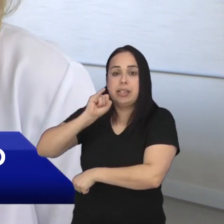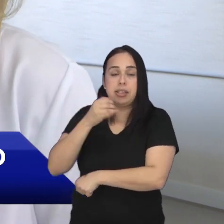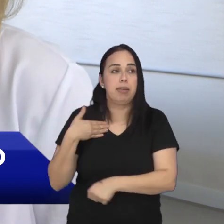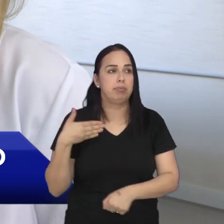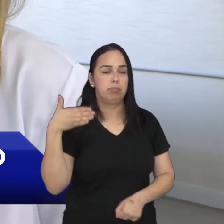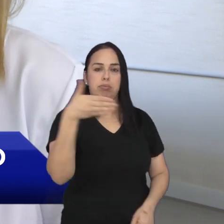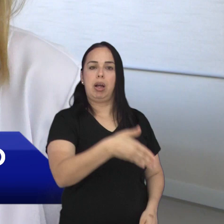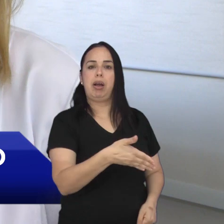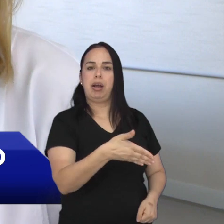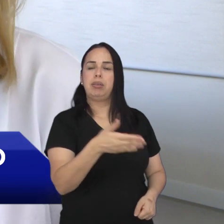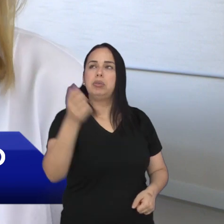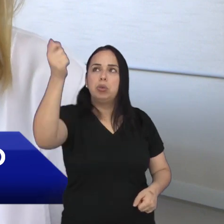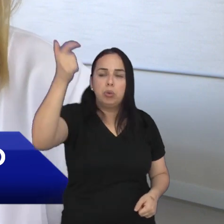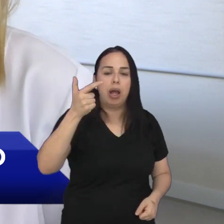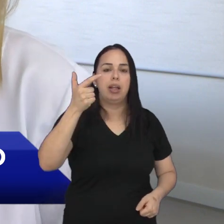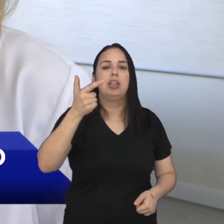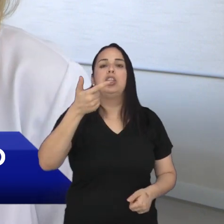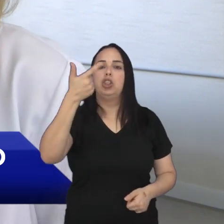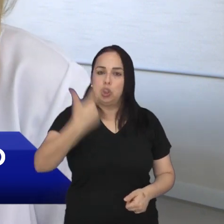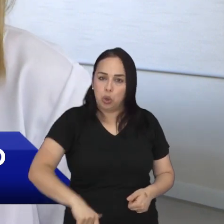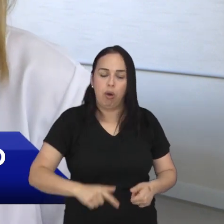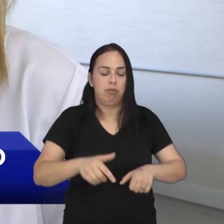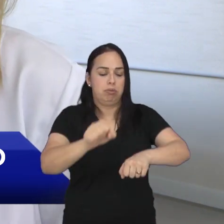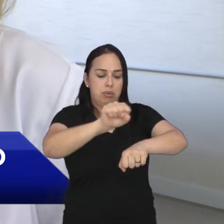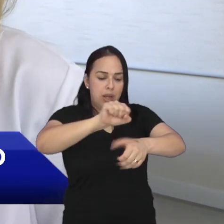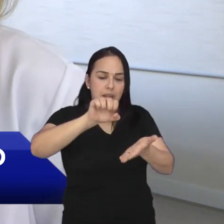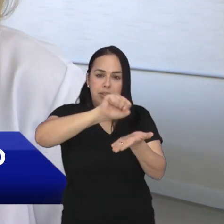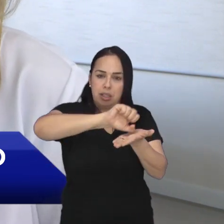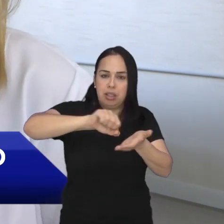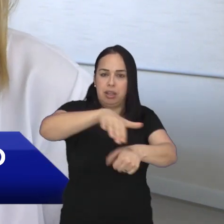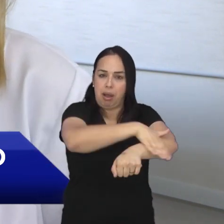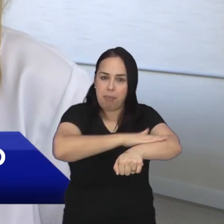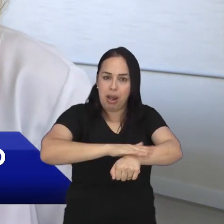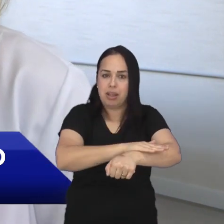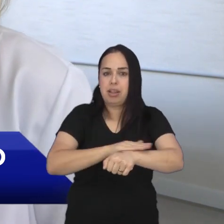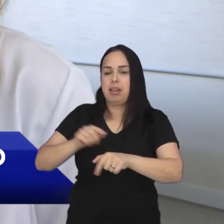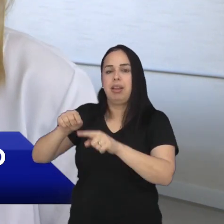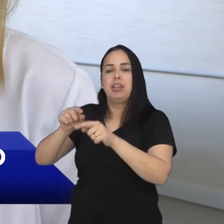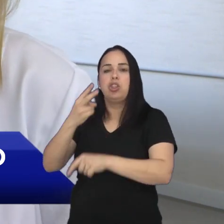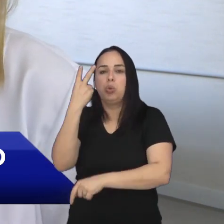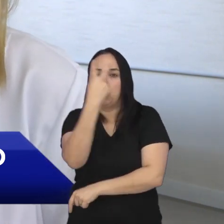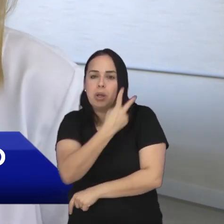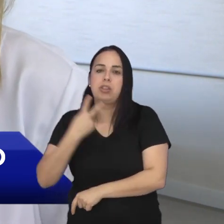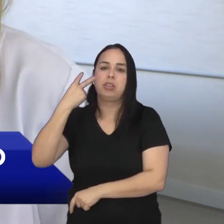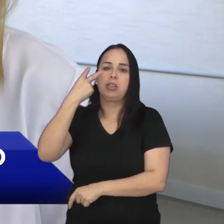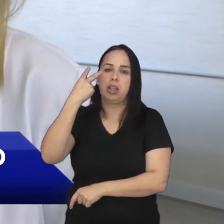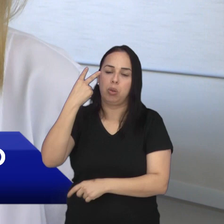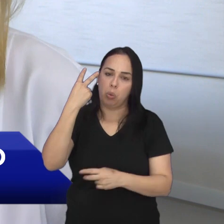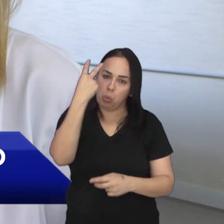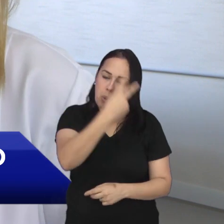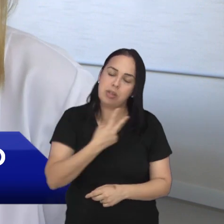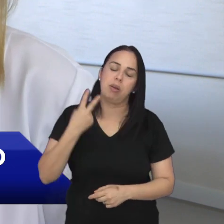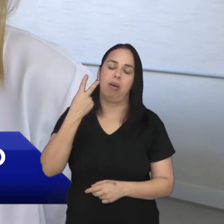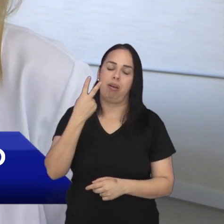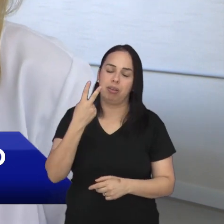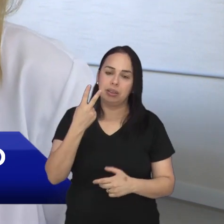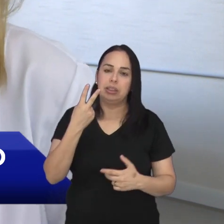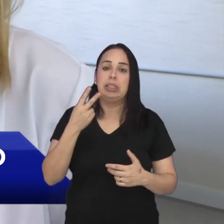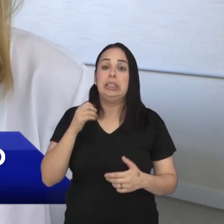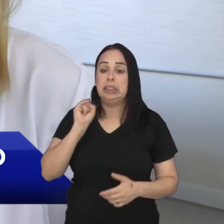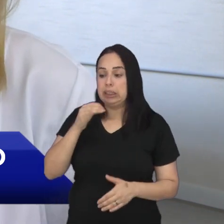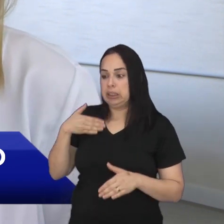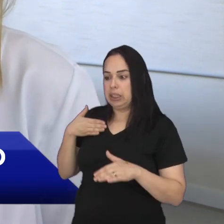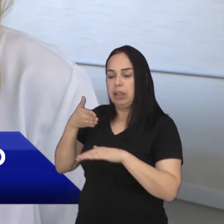diariamente. Se vai se expor ao sol, reaplicar o filtro com mais frequência, na praia, na piscina, de 2 em 2 horas.